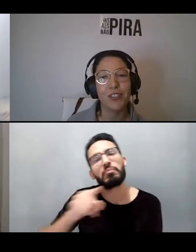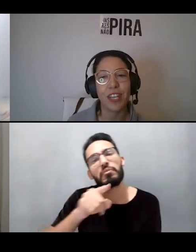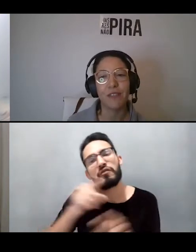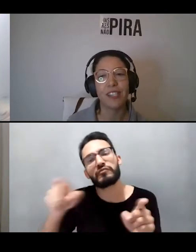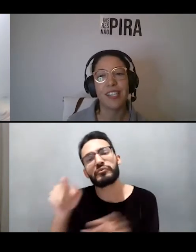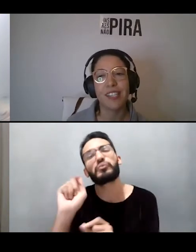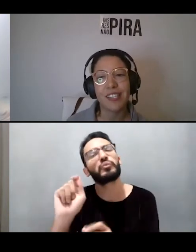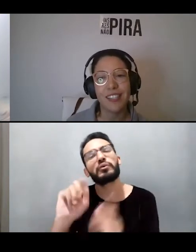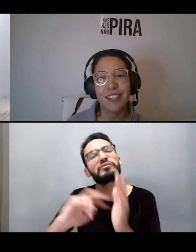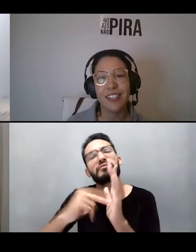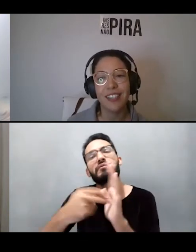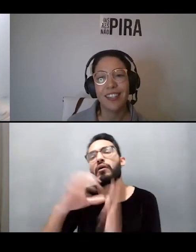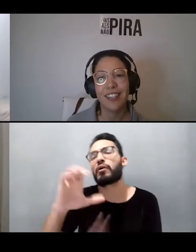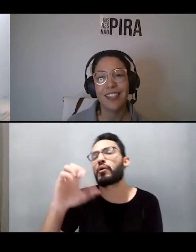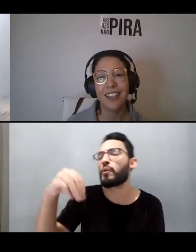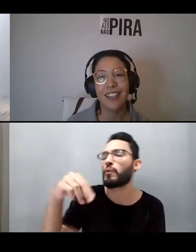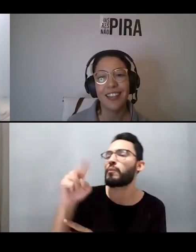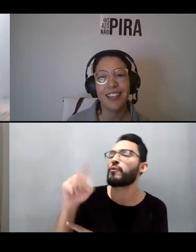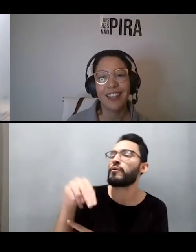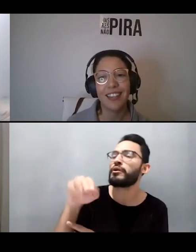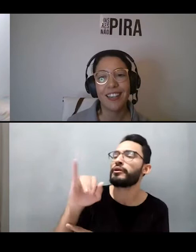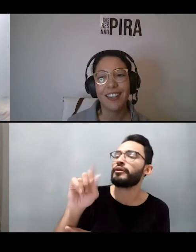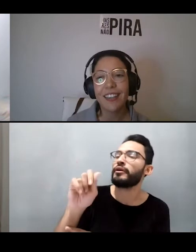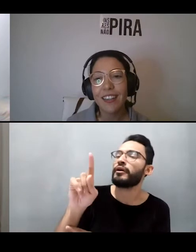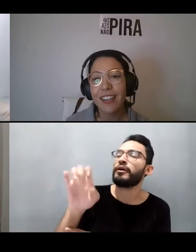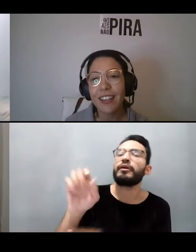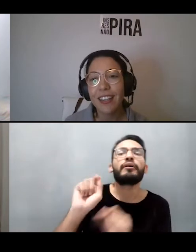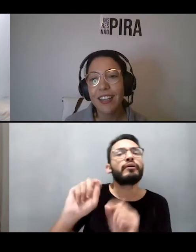Coloca aí para a gente o que que vocês.